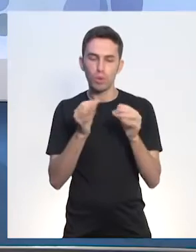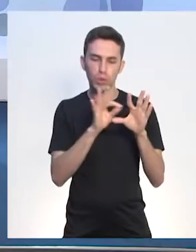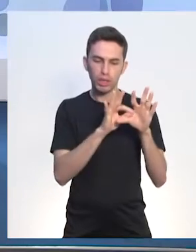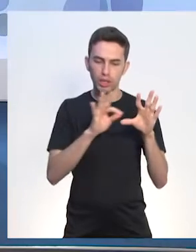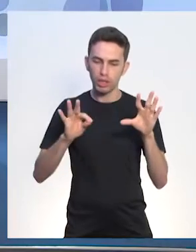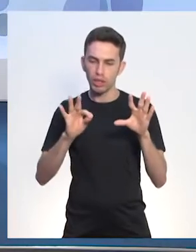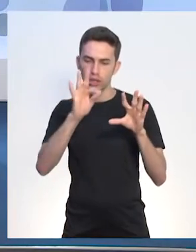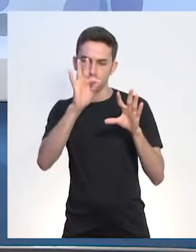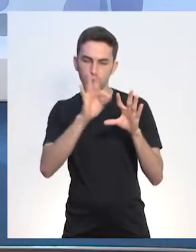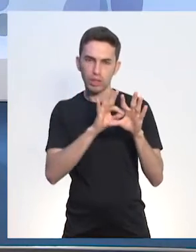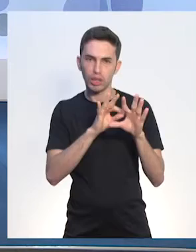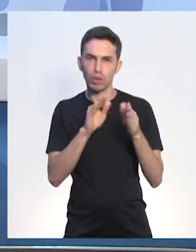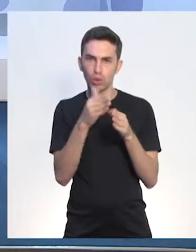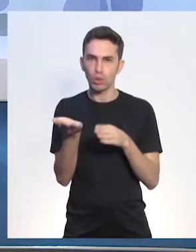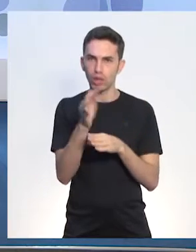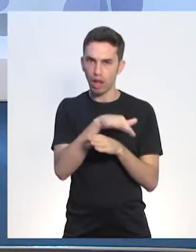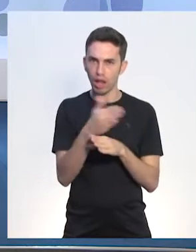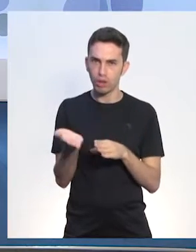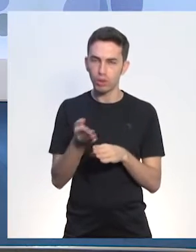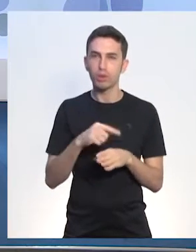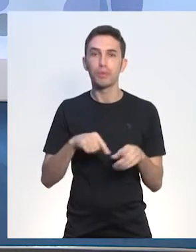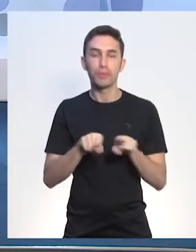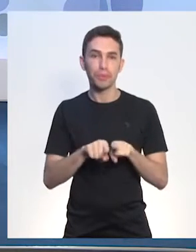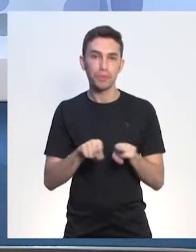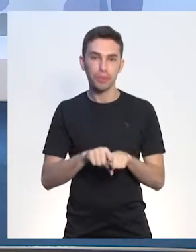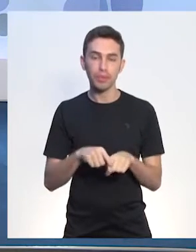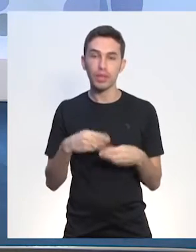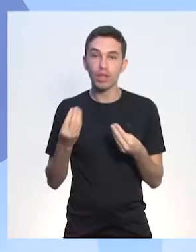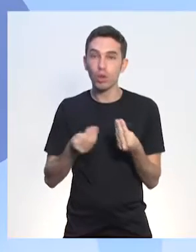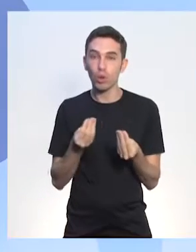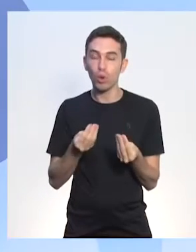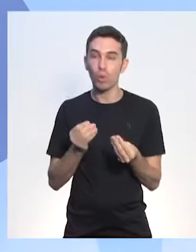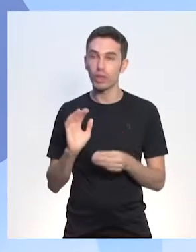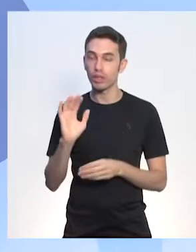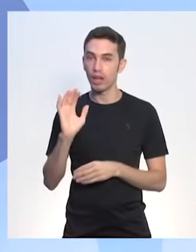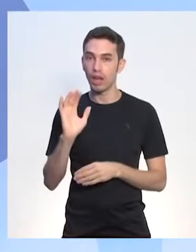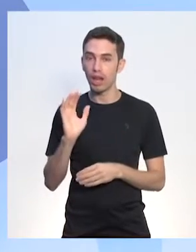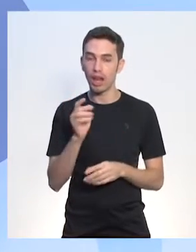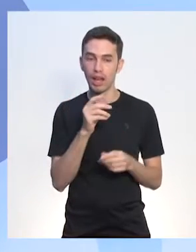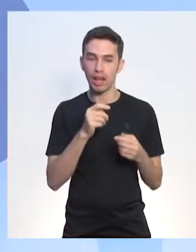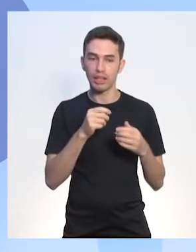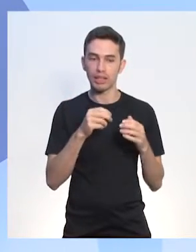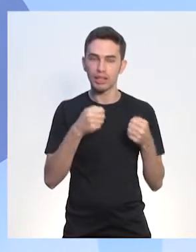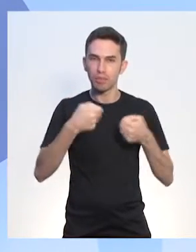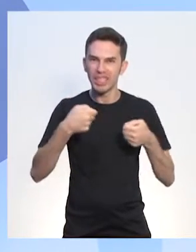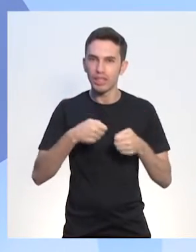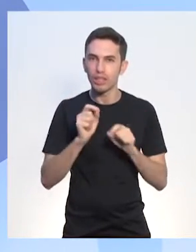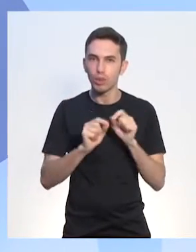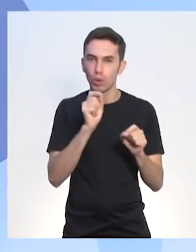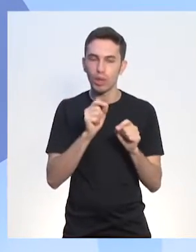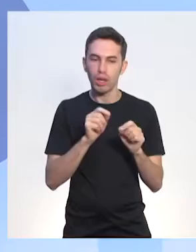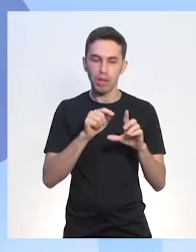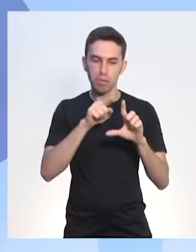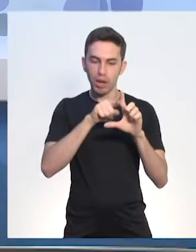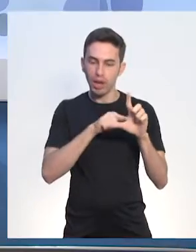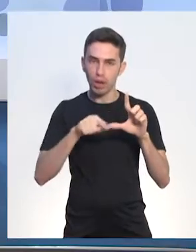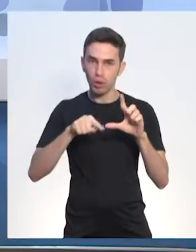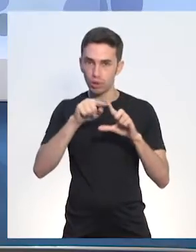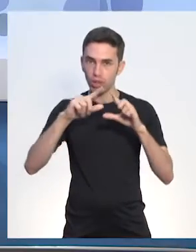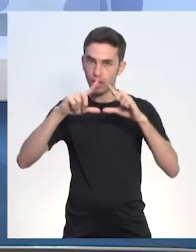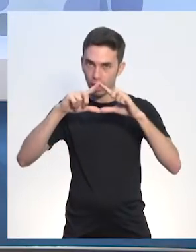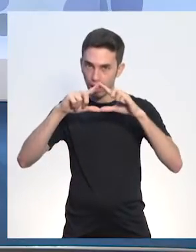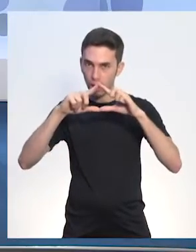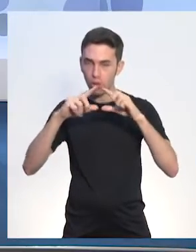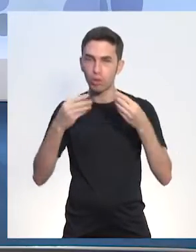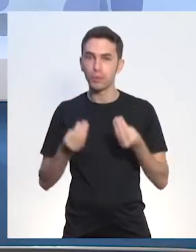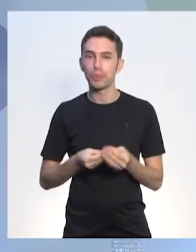aulas, a gente trabalhou aquela condição para existir um triângulo, só que em relação aos ângulos, ou seja, a soma dos ângulos internos de um triângulo. Esse